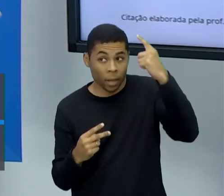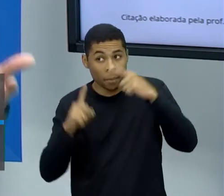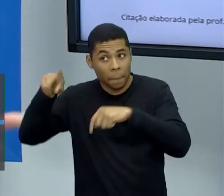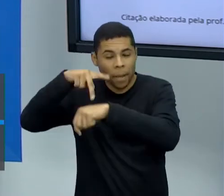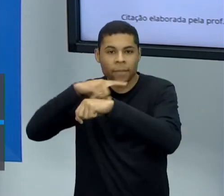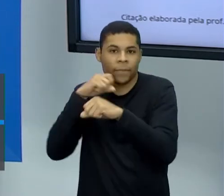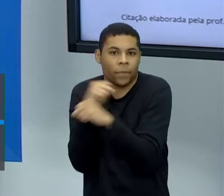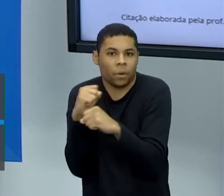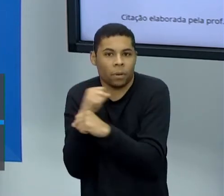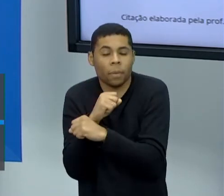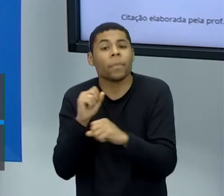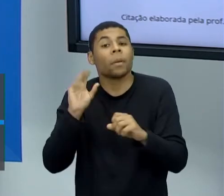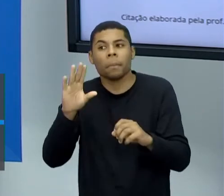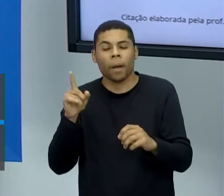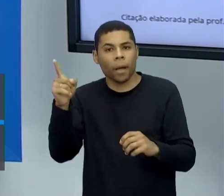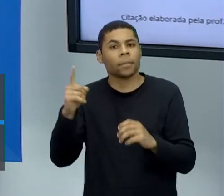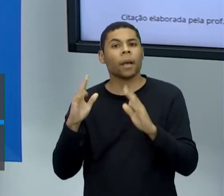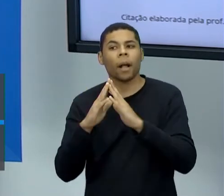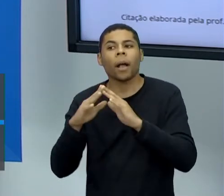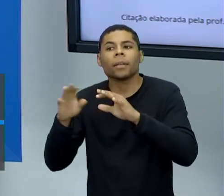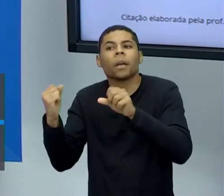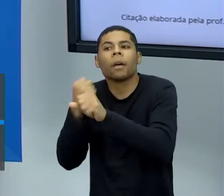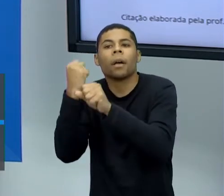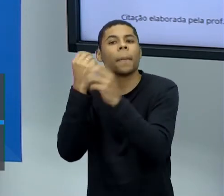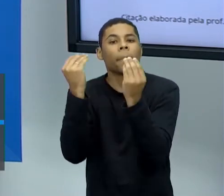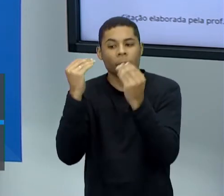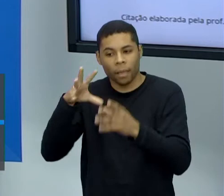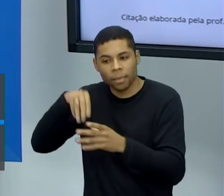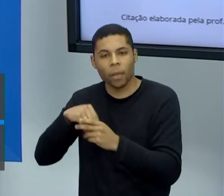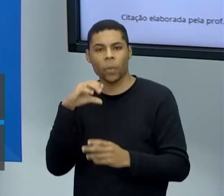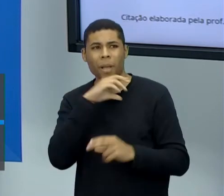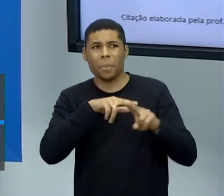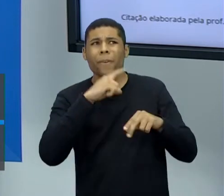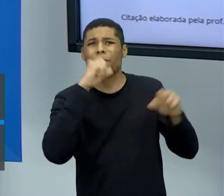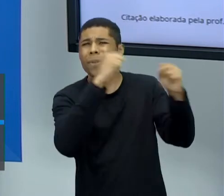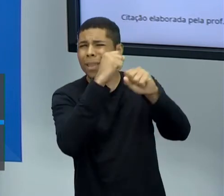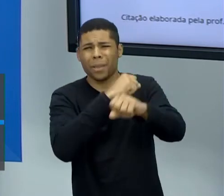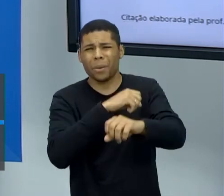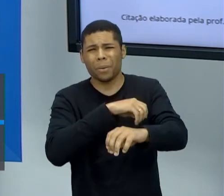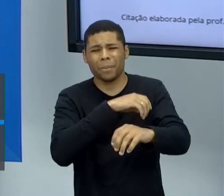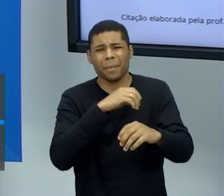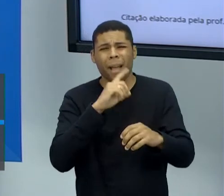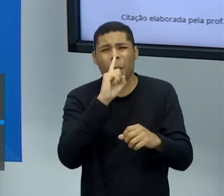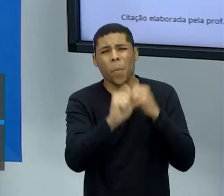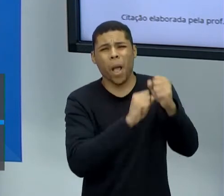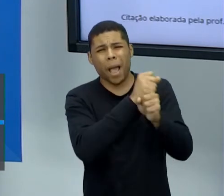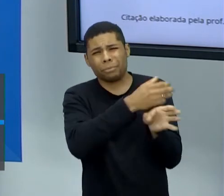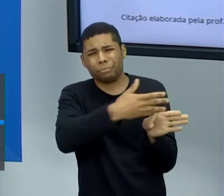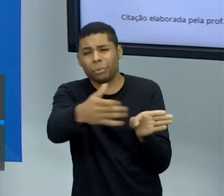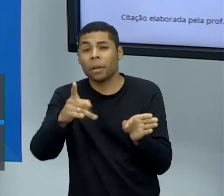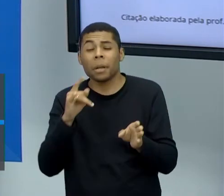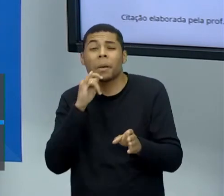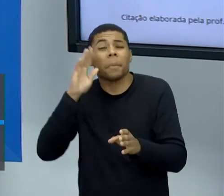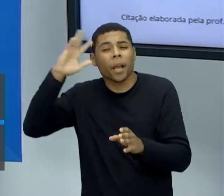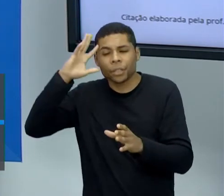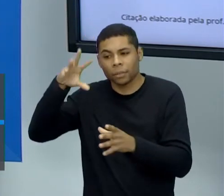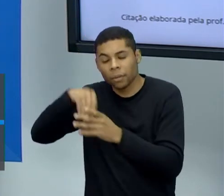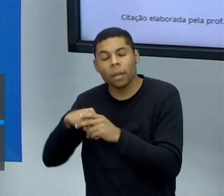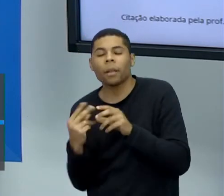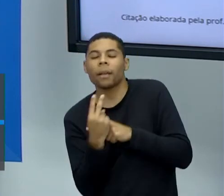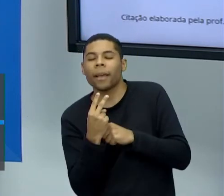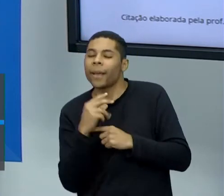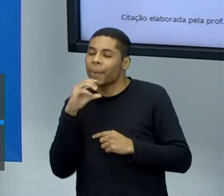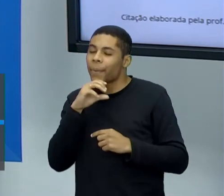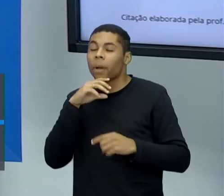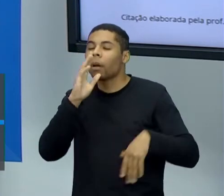Então, a casa foi feita para ser aquecida, né? Então, o que vira aquilo ali? Vira um forninho, né? Então, essas pessoas estão